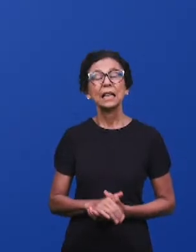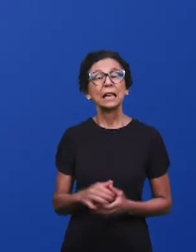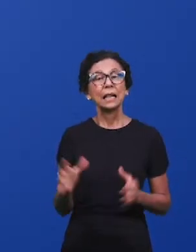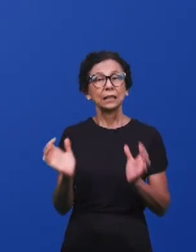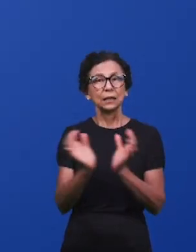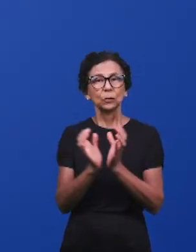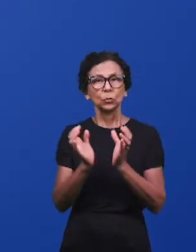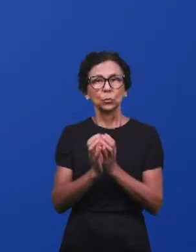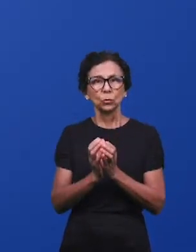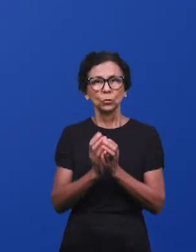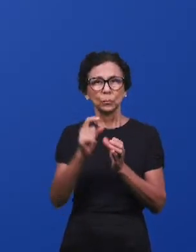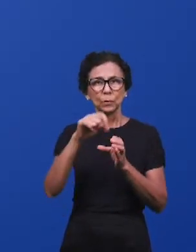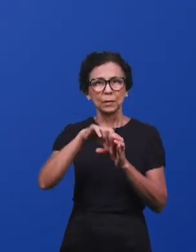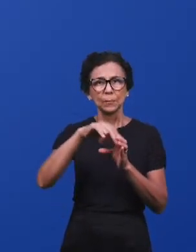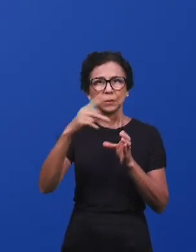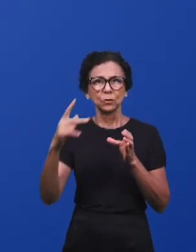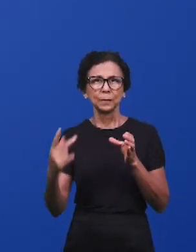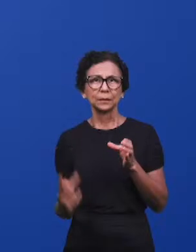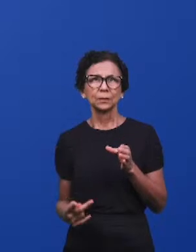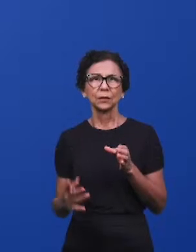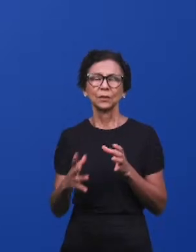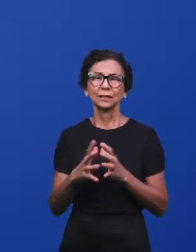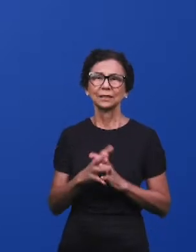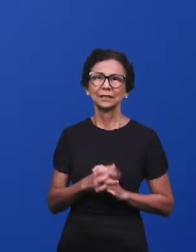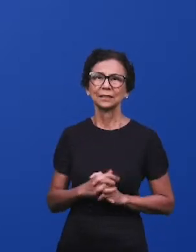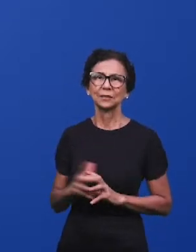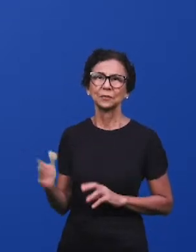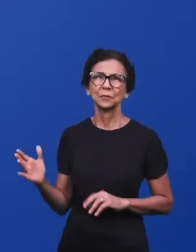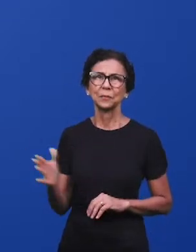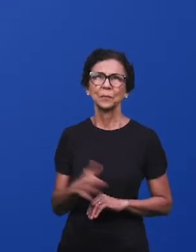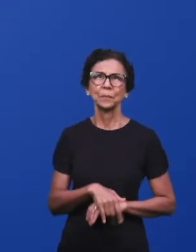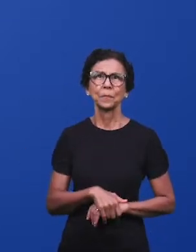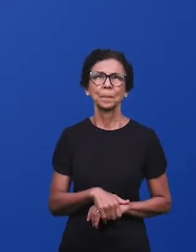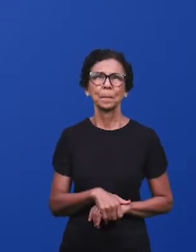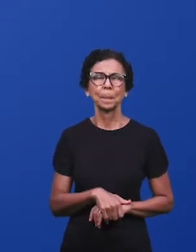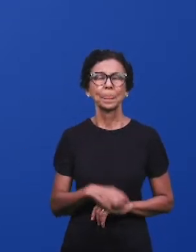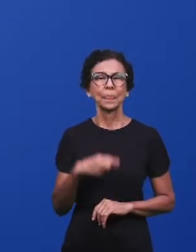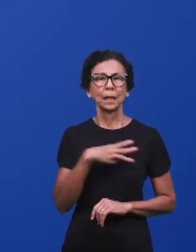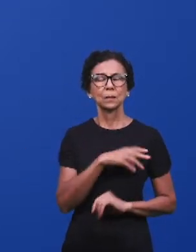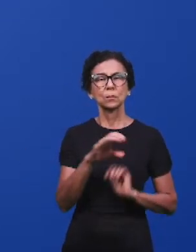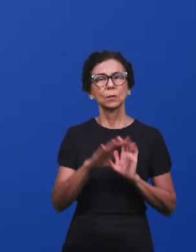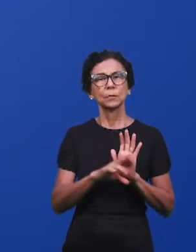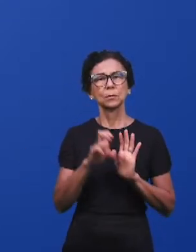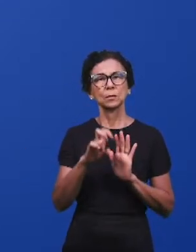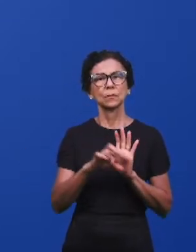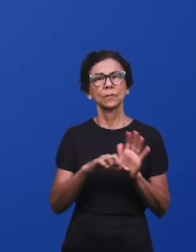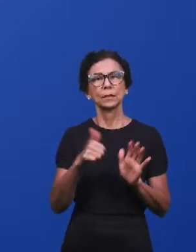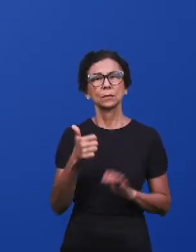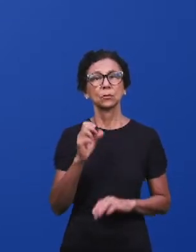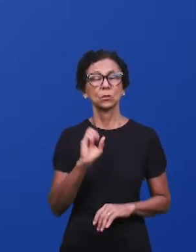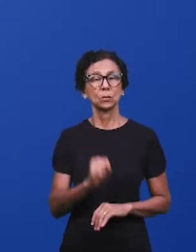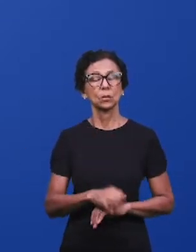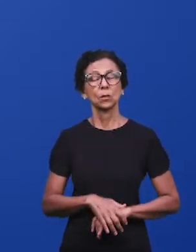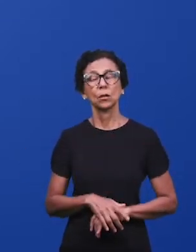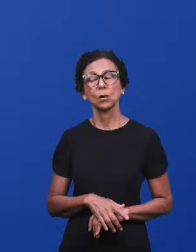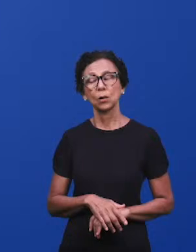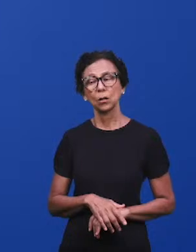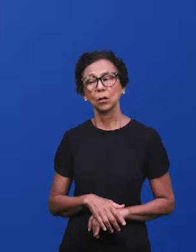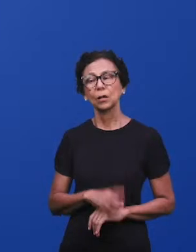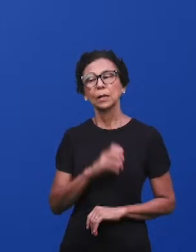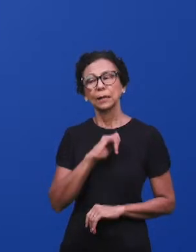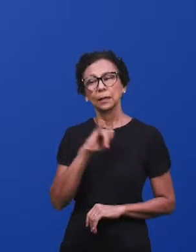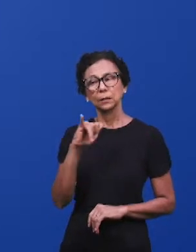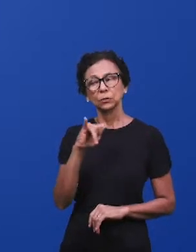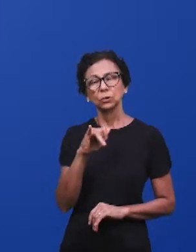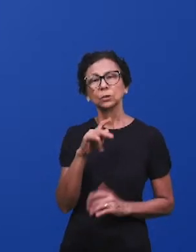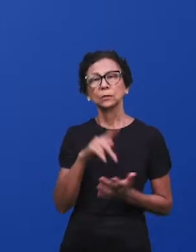Evangelho de Mateus, capítulo 5, verso 18, nos diz, porque em verdade vos digo que até que o céu e a terra passem, nem